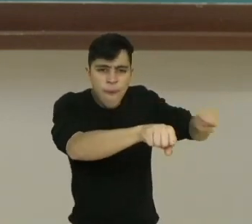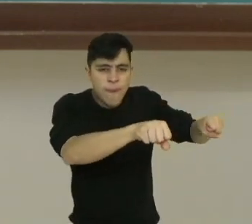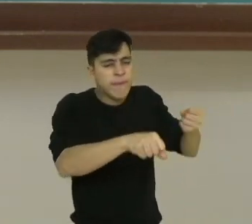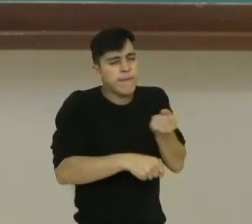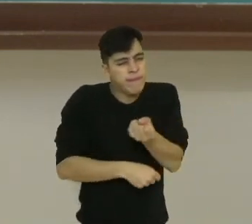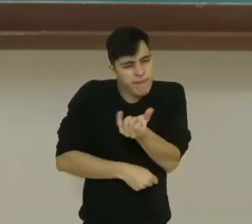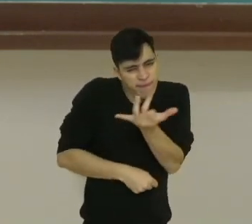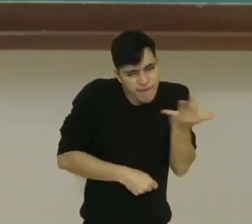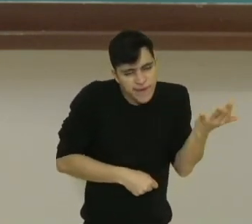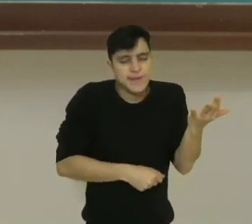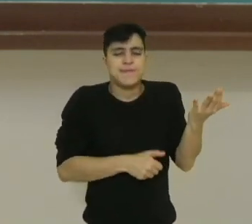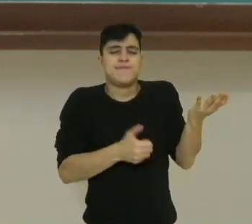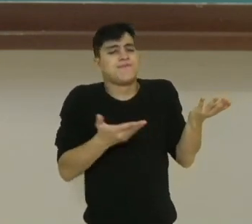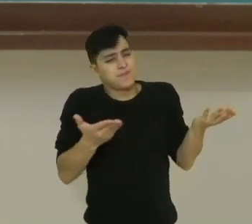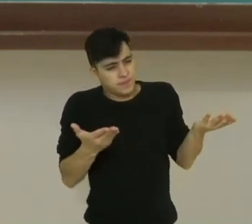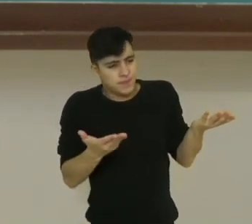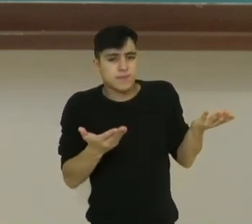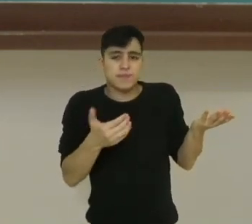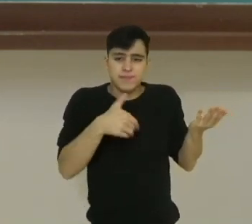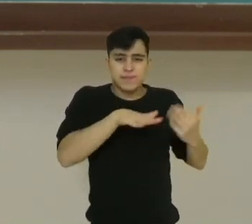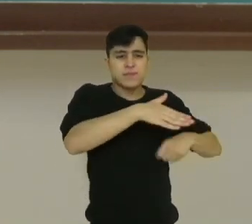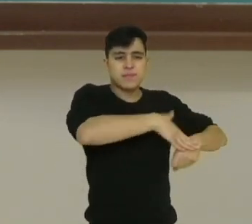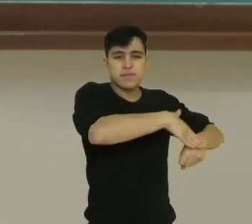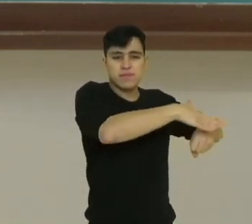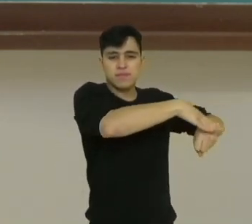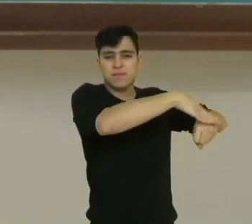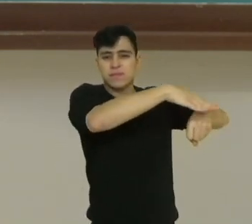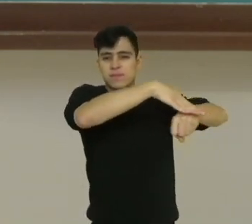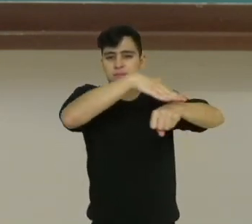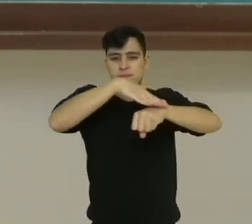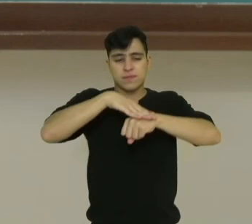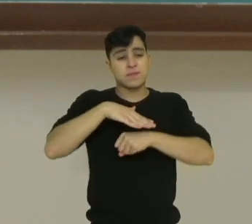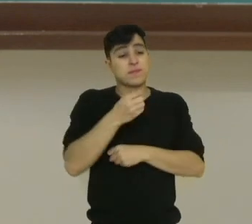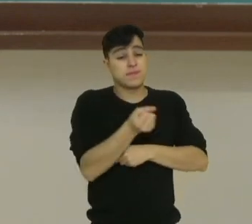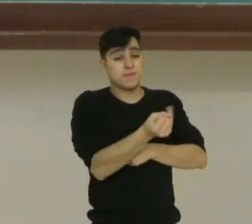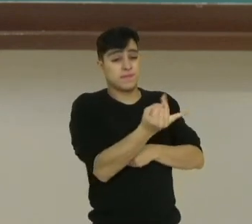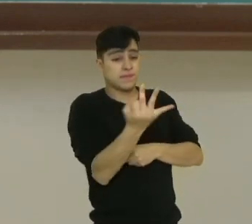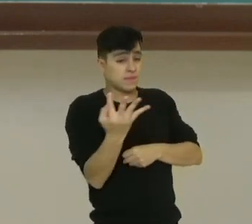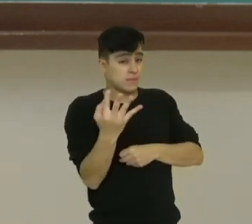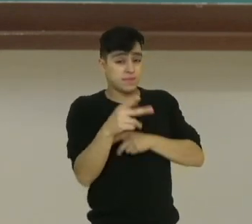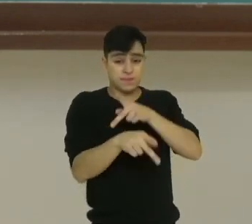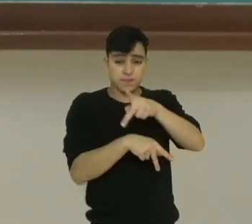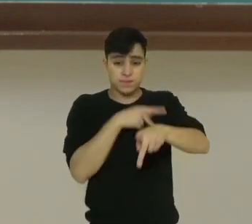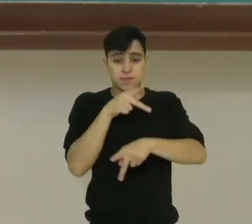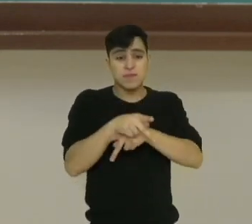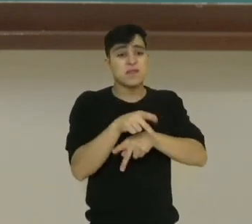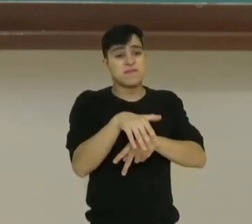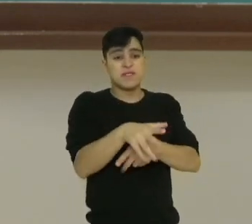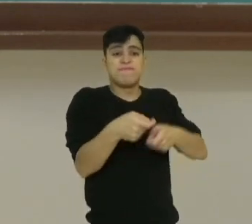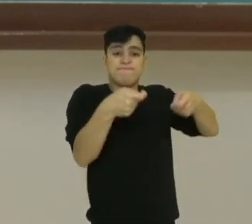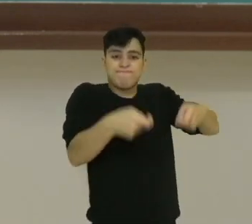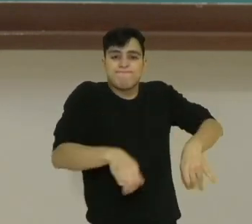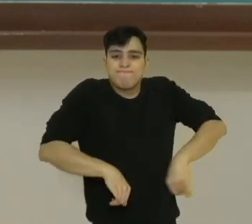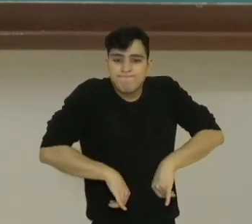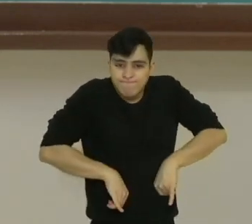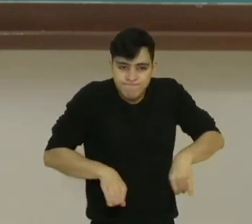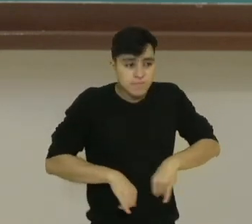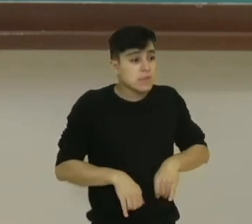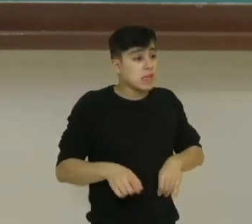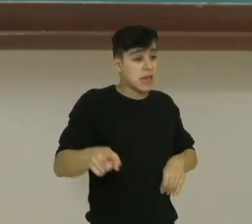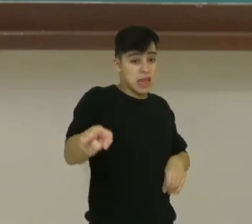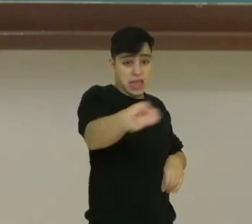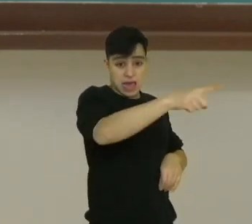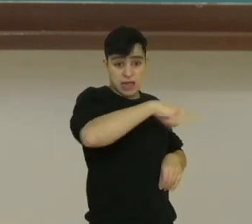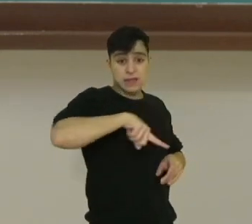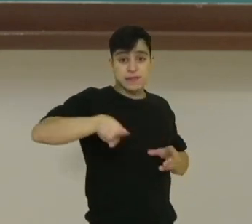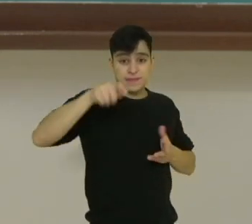como a gente viu, tinham mais autonomia, outros eram mais subjugados, eles pagavam